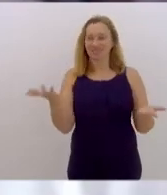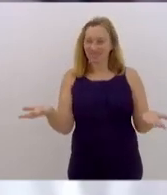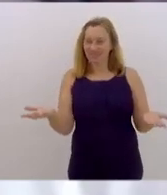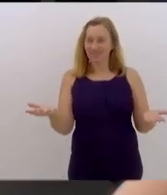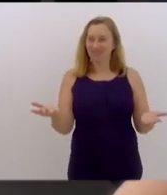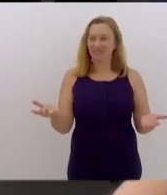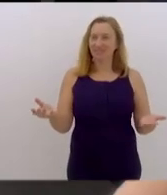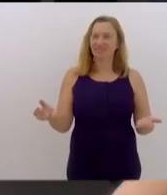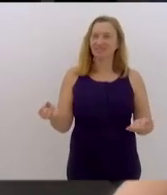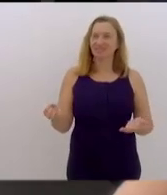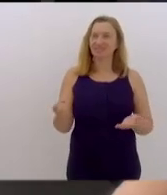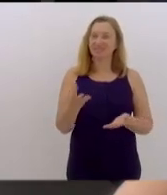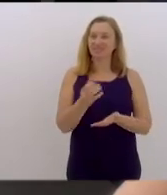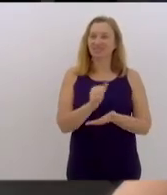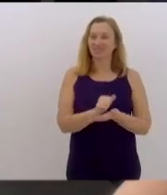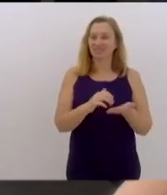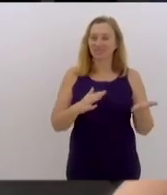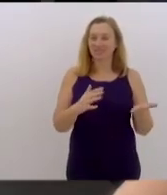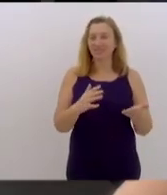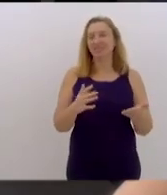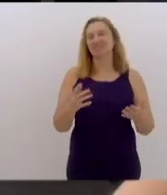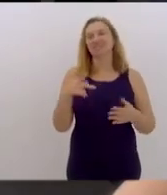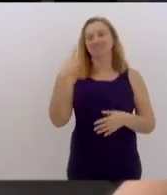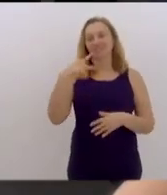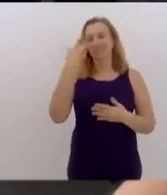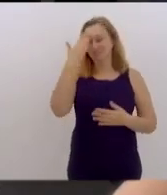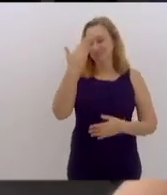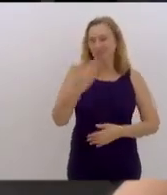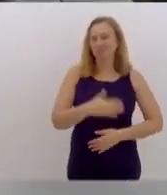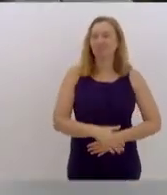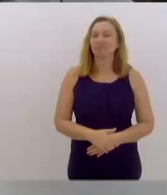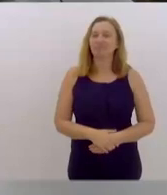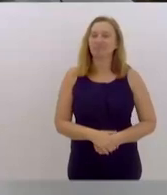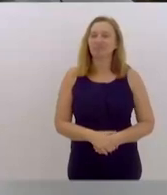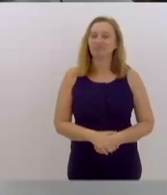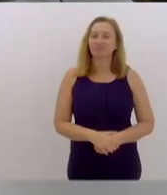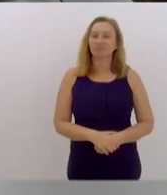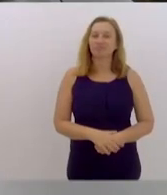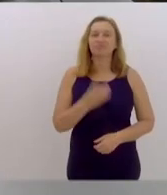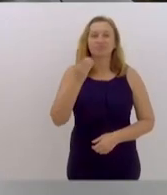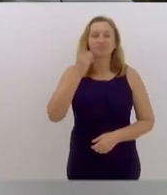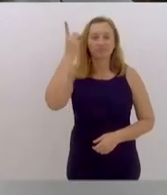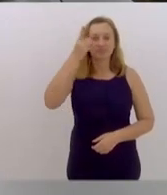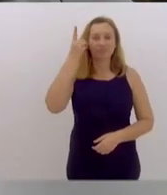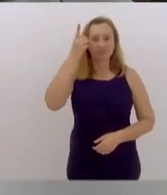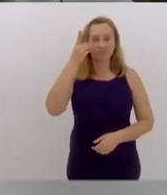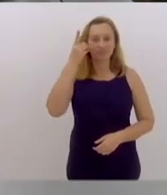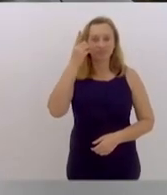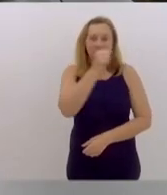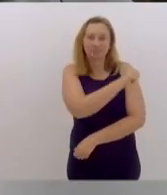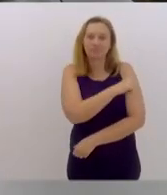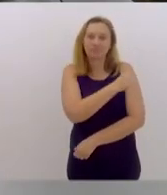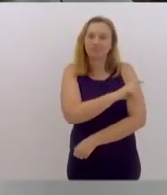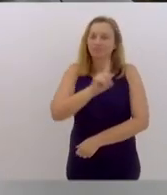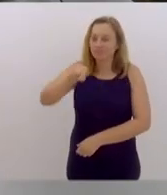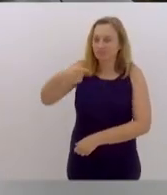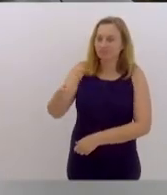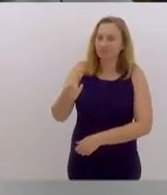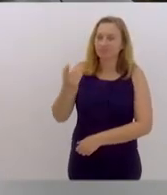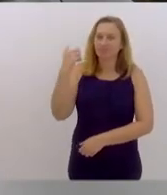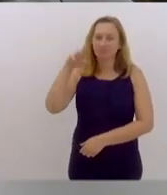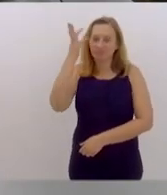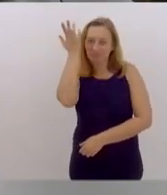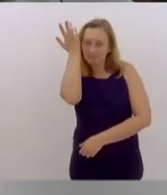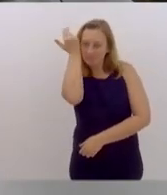da nova atividade parlamentar muito obrigada o passo a palavra a deputada Rejane e depois Deputado Ademar